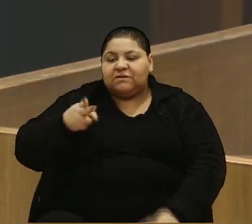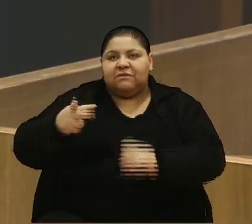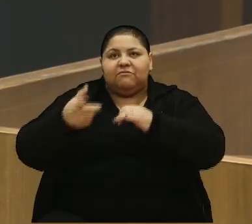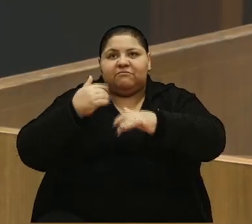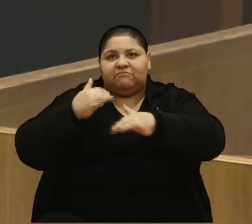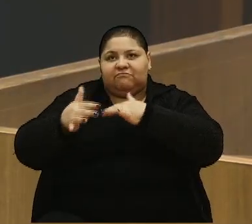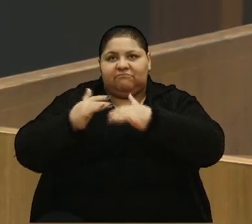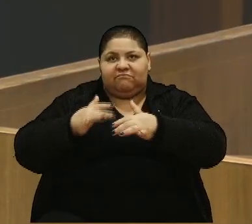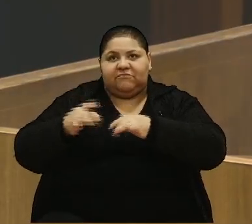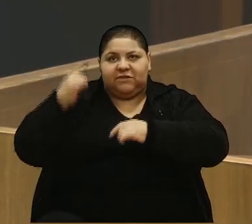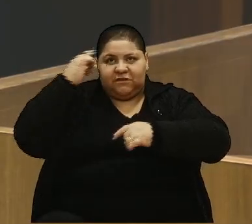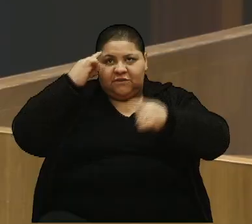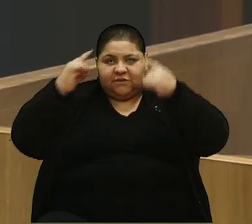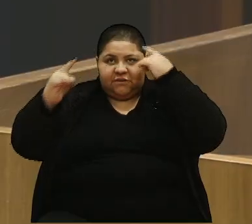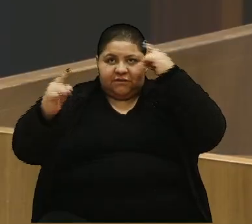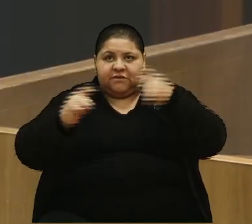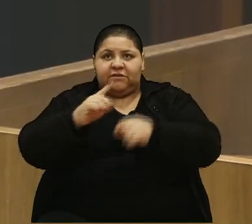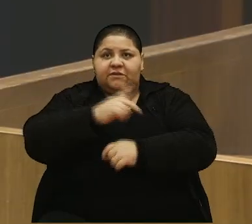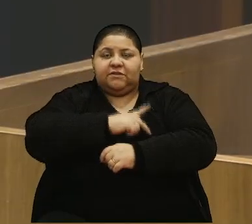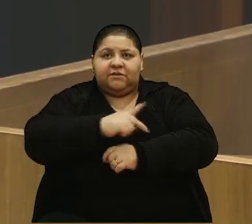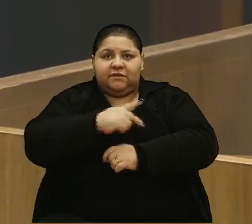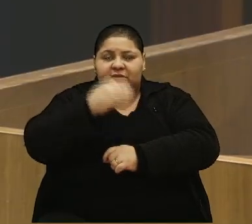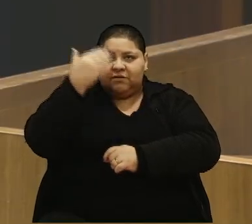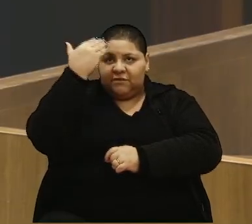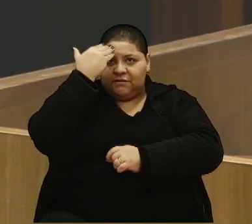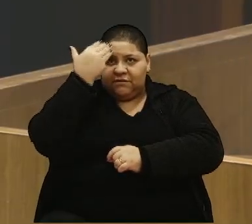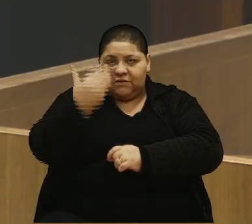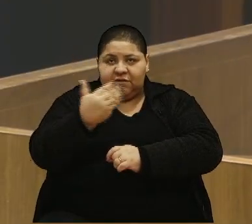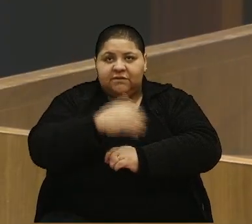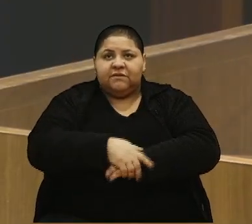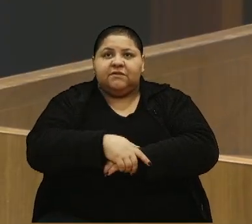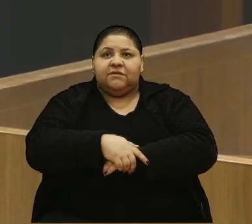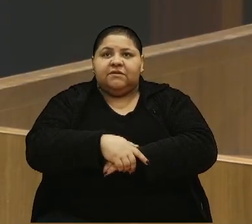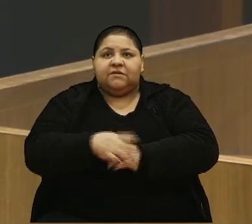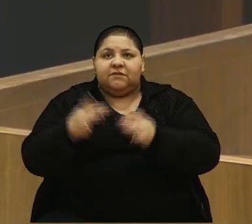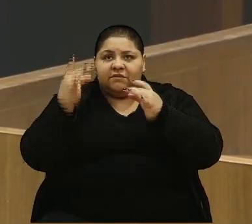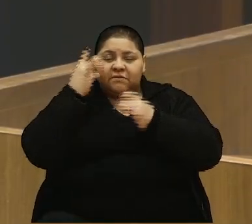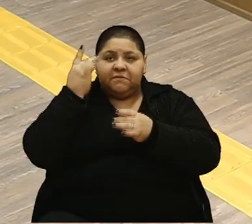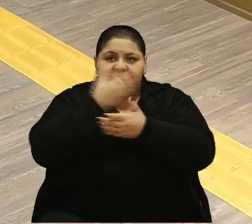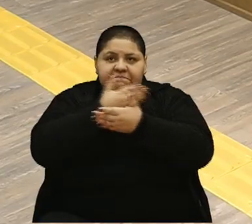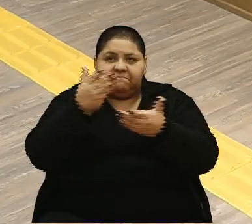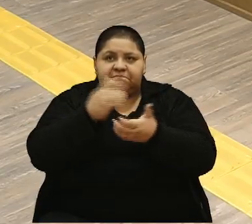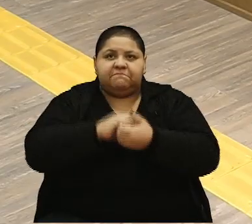movimento. E a criatividade. Presidente, muito obrigado pela presença de todos vocês. Obrigado.